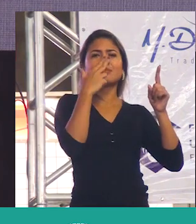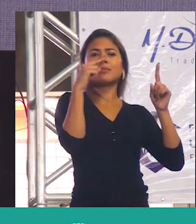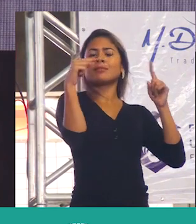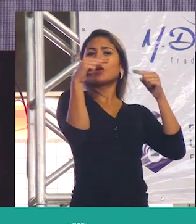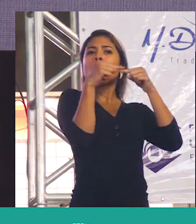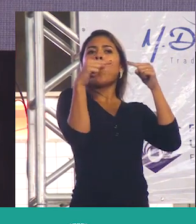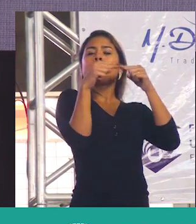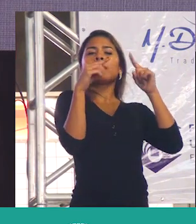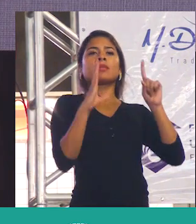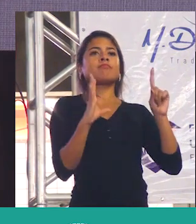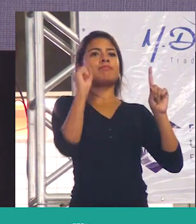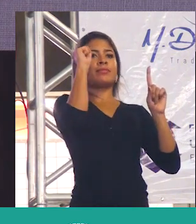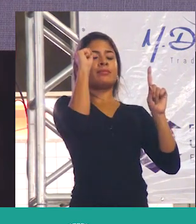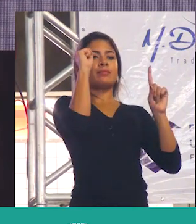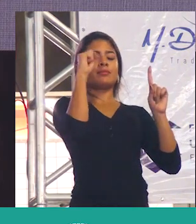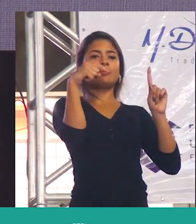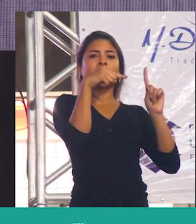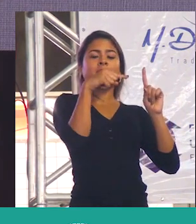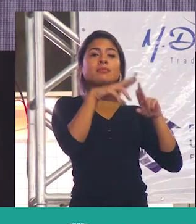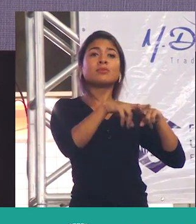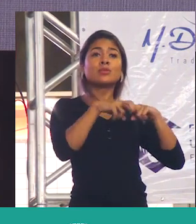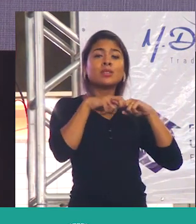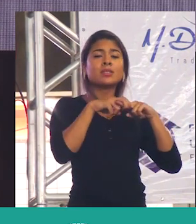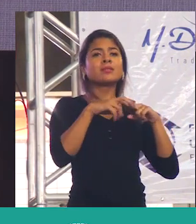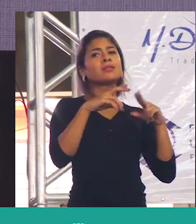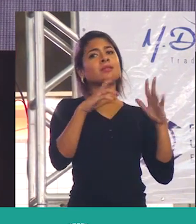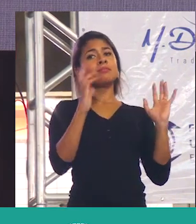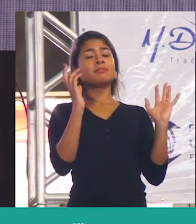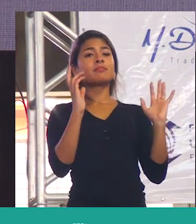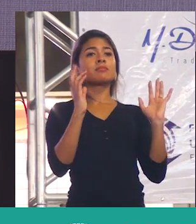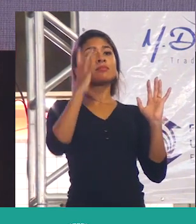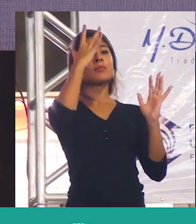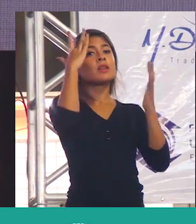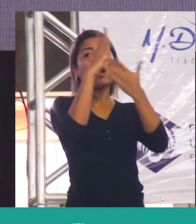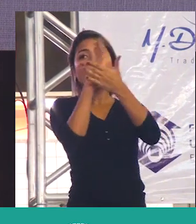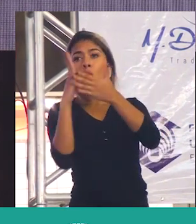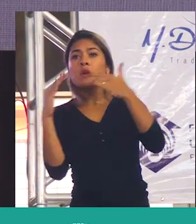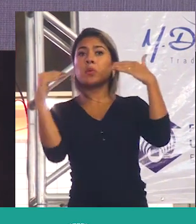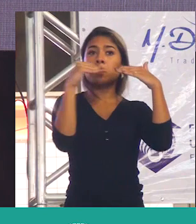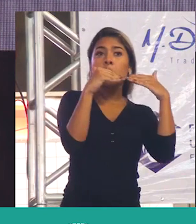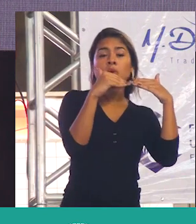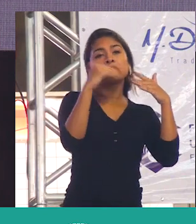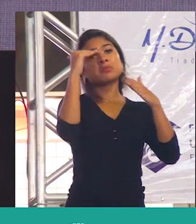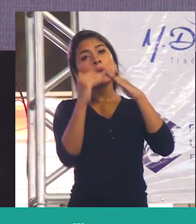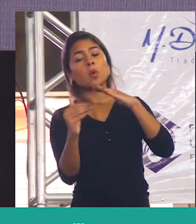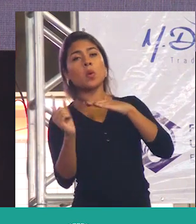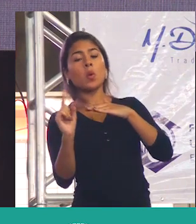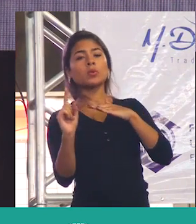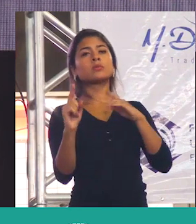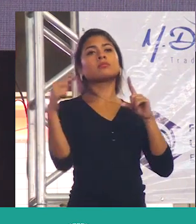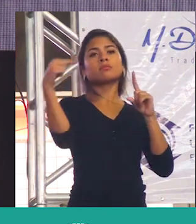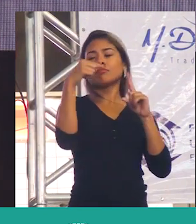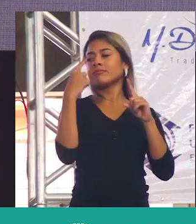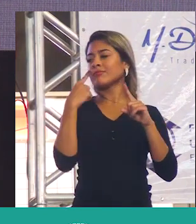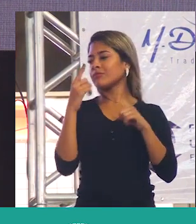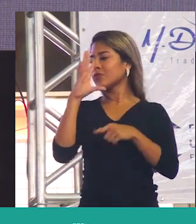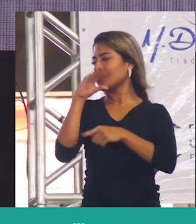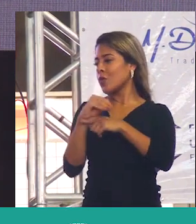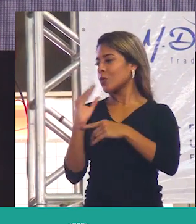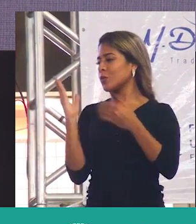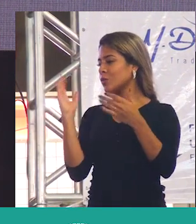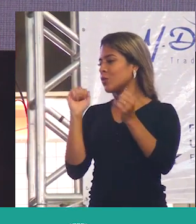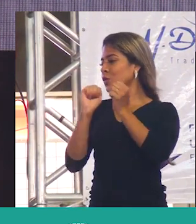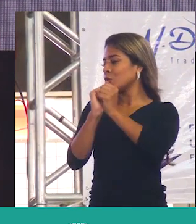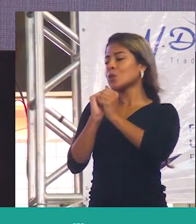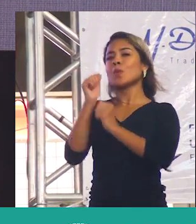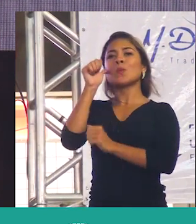há controvérsias que ele fosse. Eis aí no destaque João Goulart, falando aos microfones, ao lado dele a